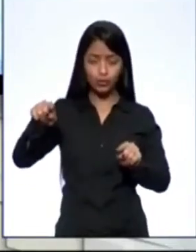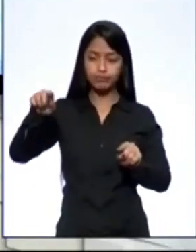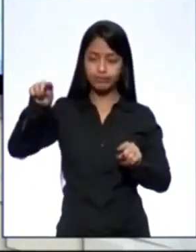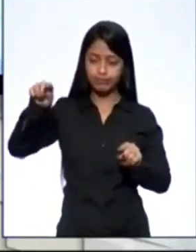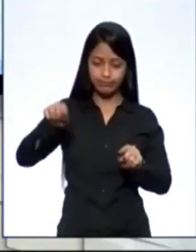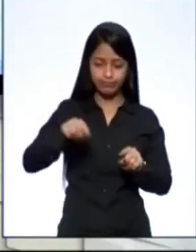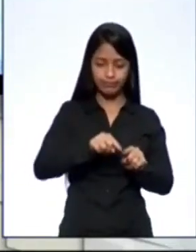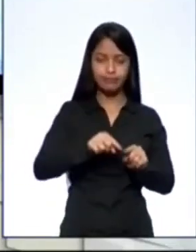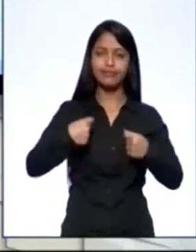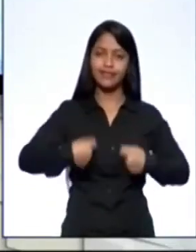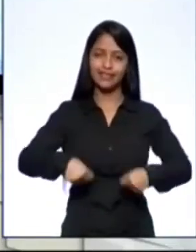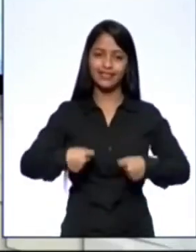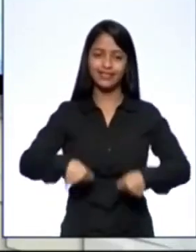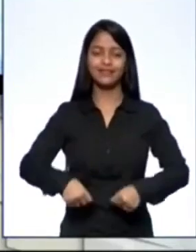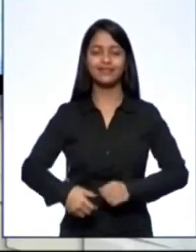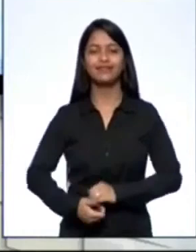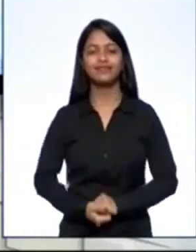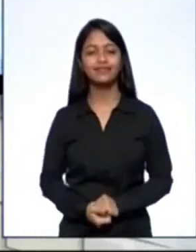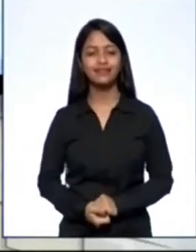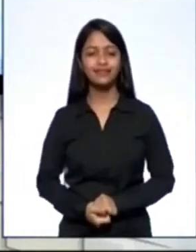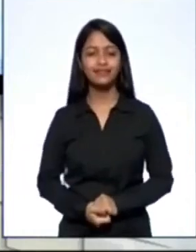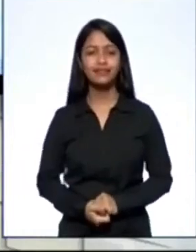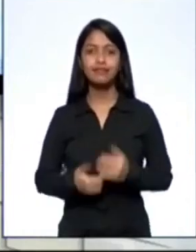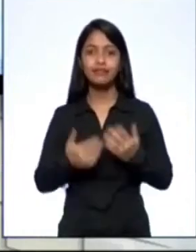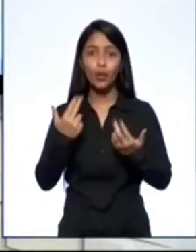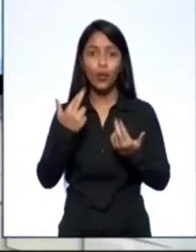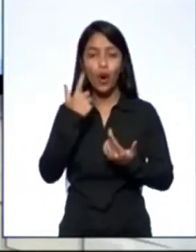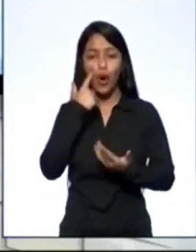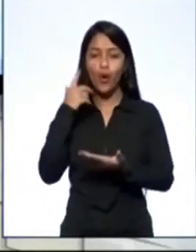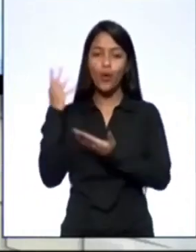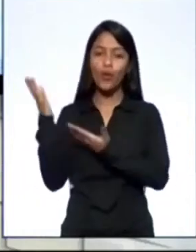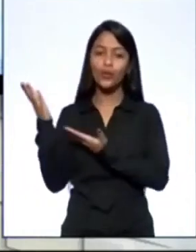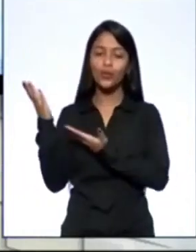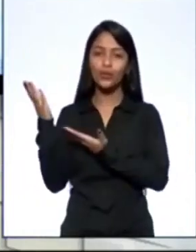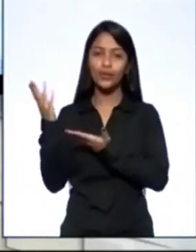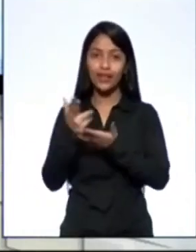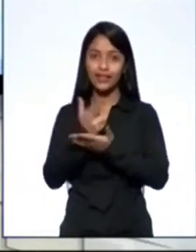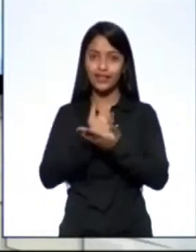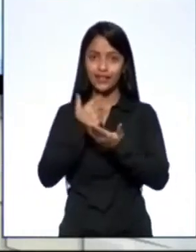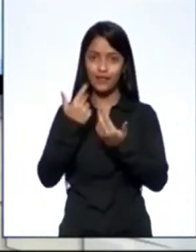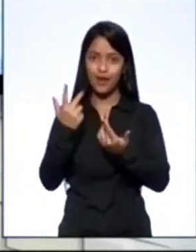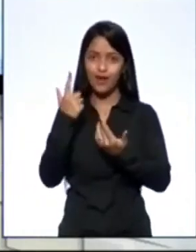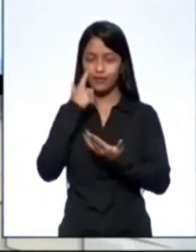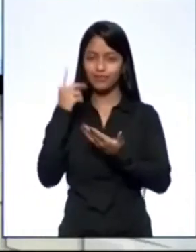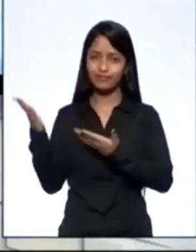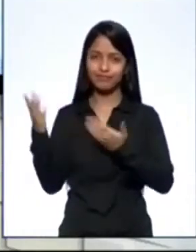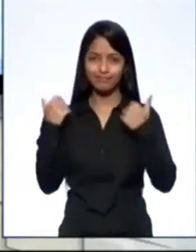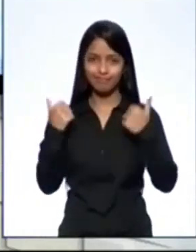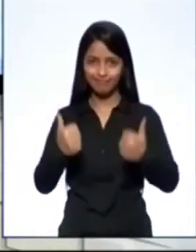né rabiscando uma reta Você está com o gráfico desenhado beleza